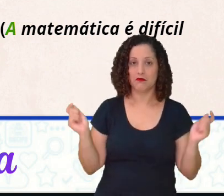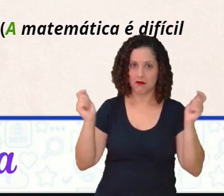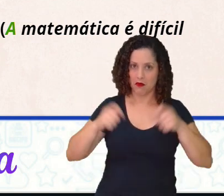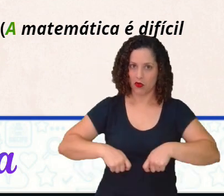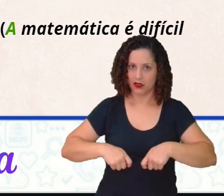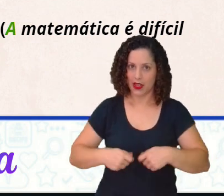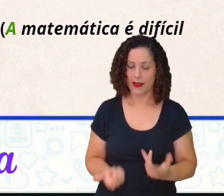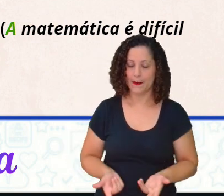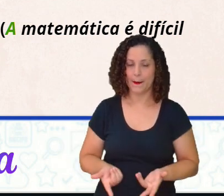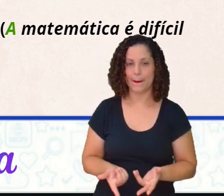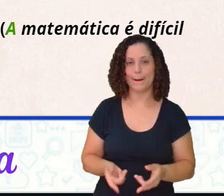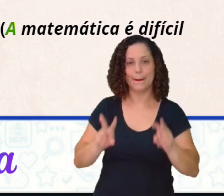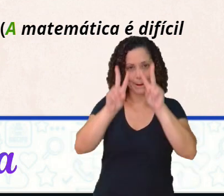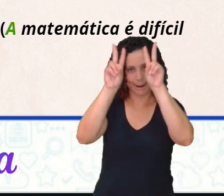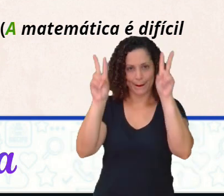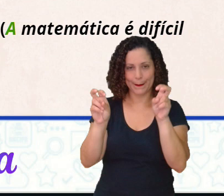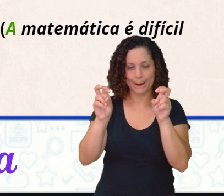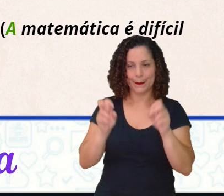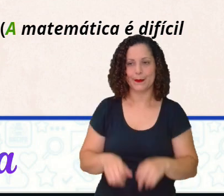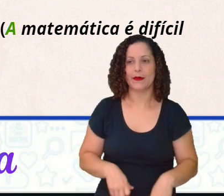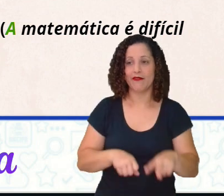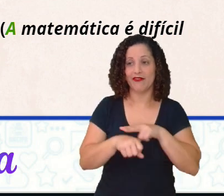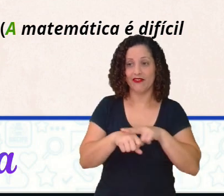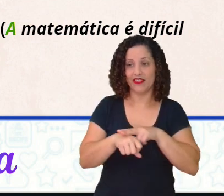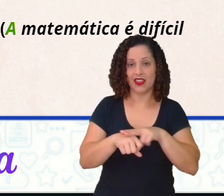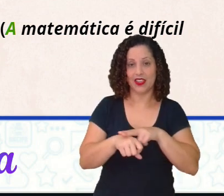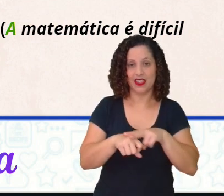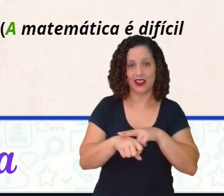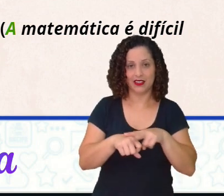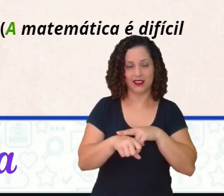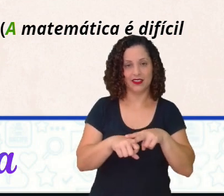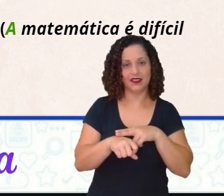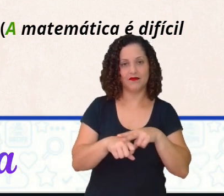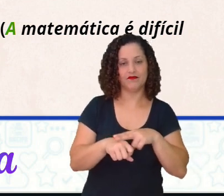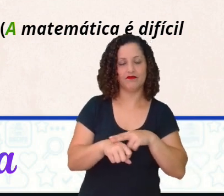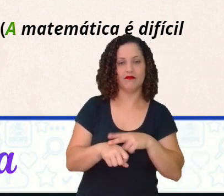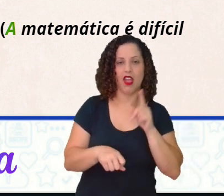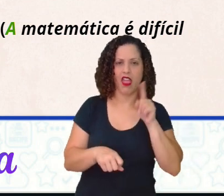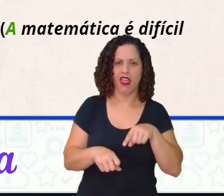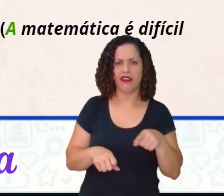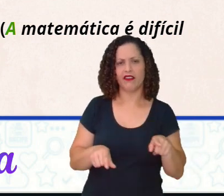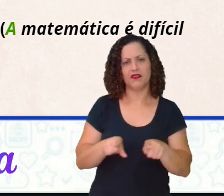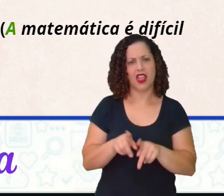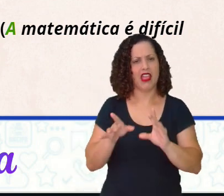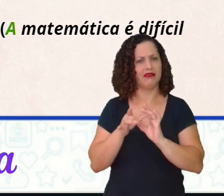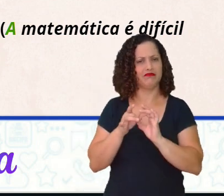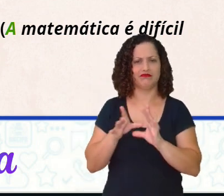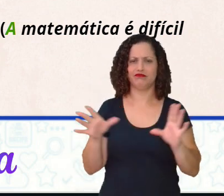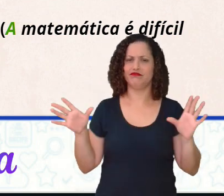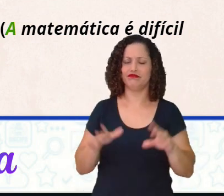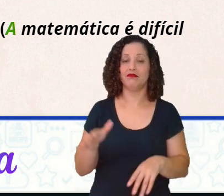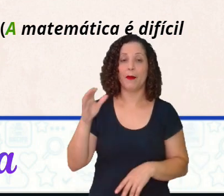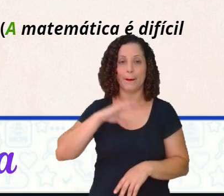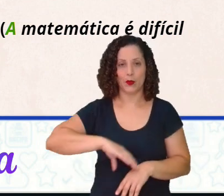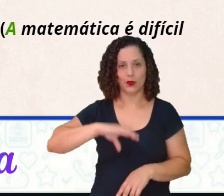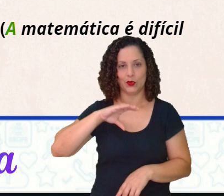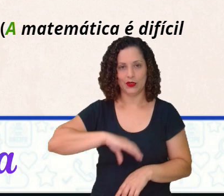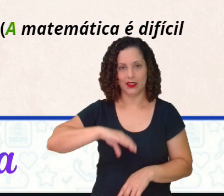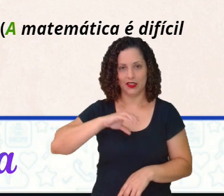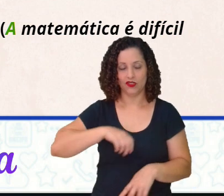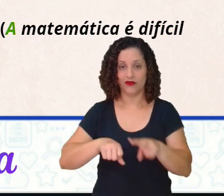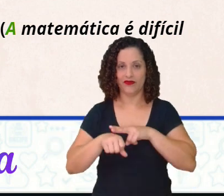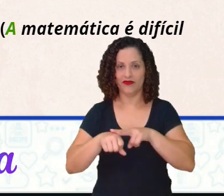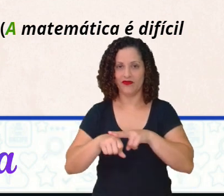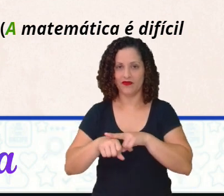voleibol. Eu coloquei em destaque em verdinho para vocês, porque também como é facultativo em português, eu deixo assim em